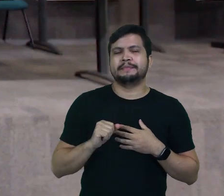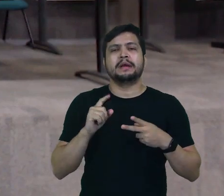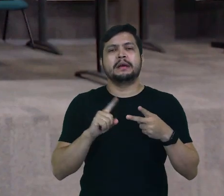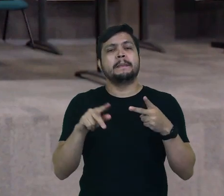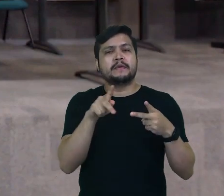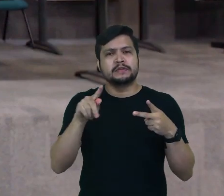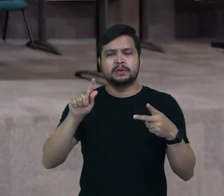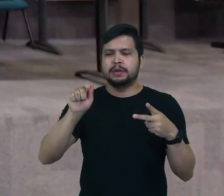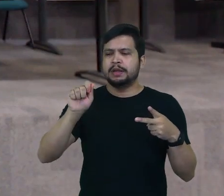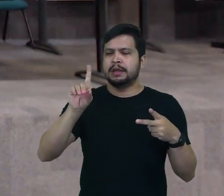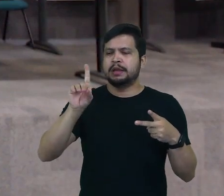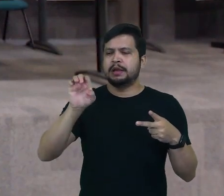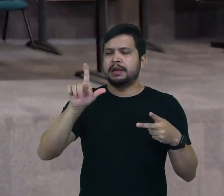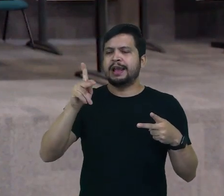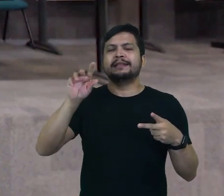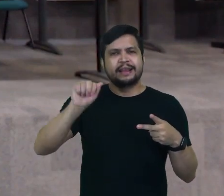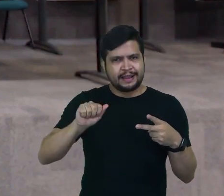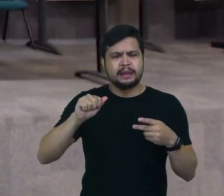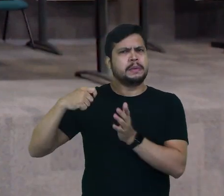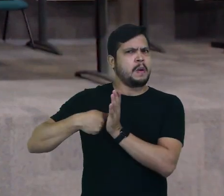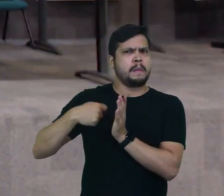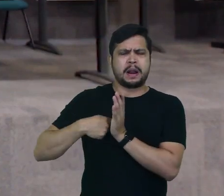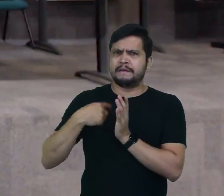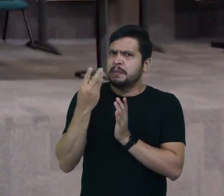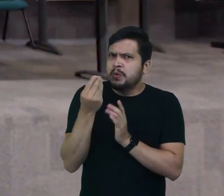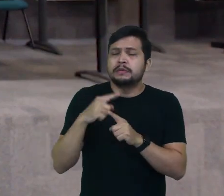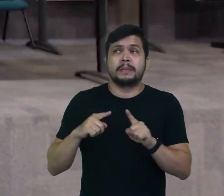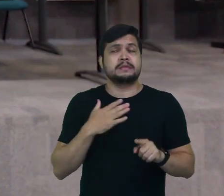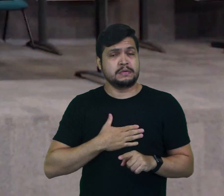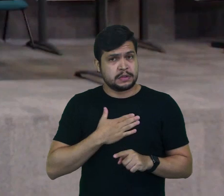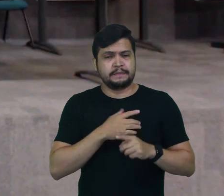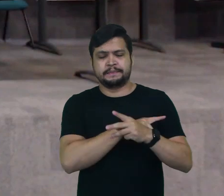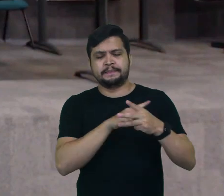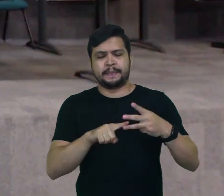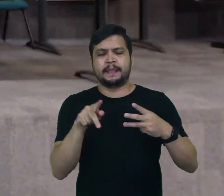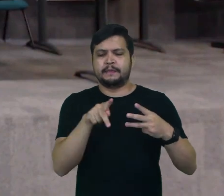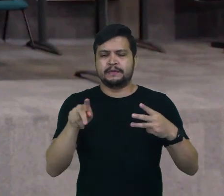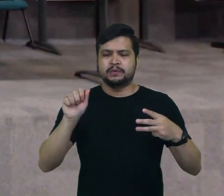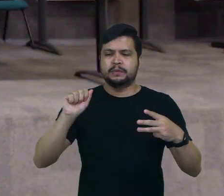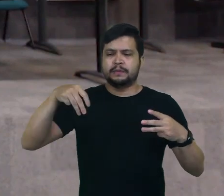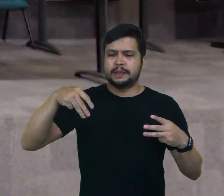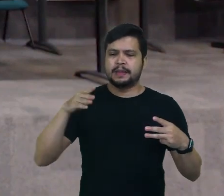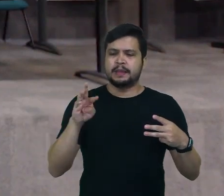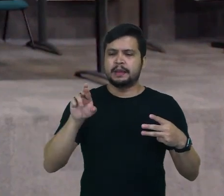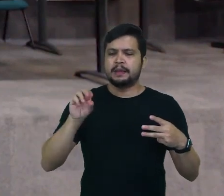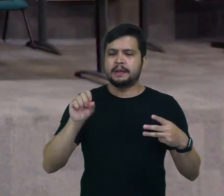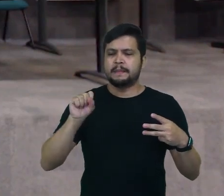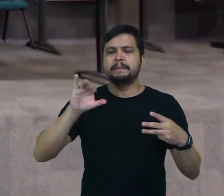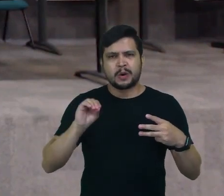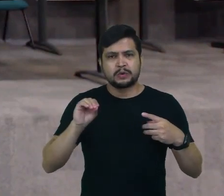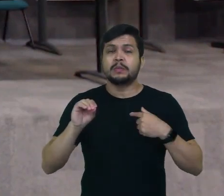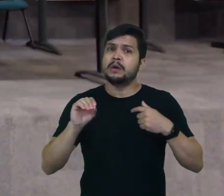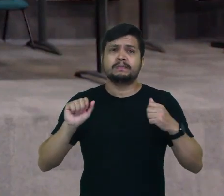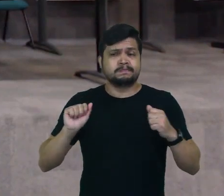o professor Gadelha, nossa, puxava tanto minha orelha, mas era ótimo. o professor Ambrósio. Então, assim, eu